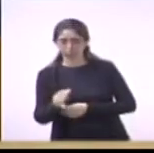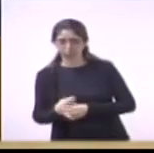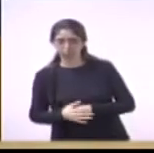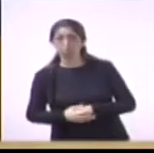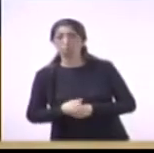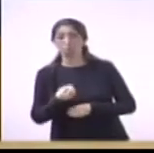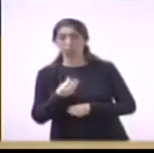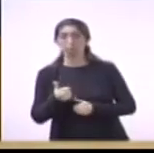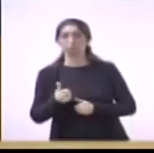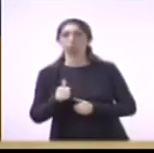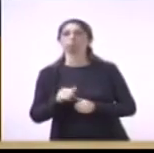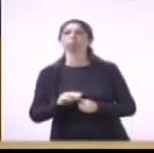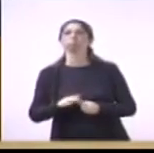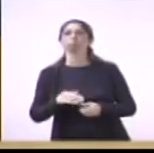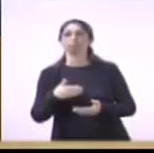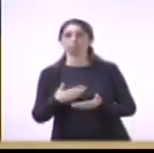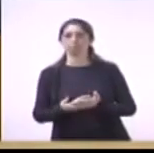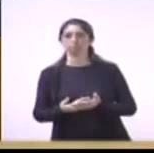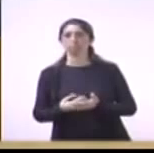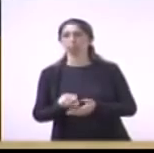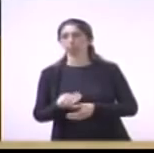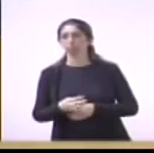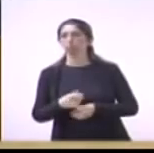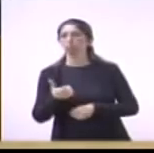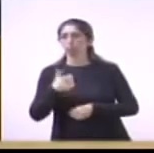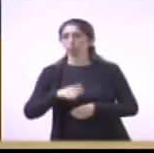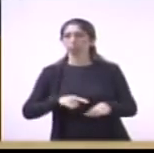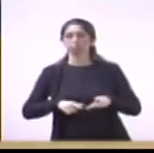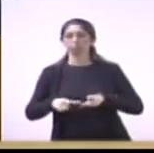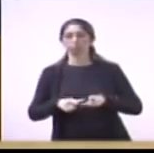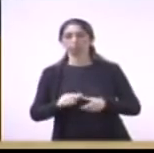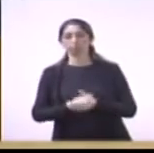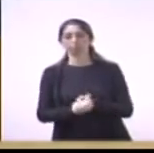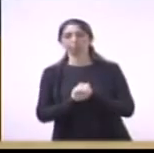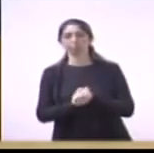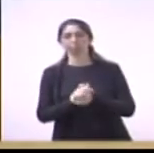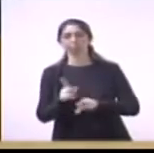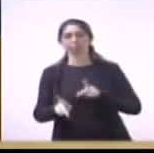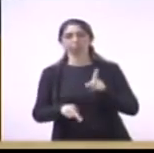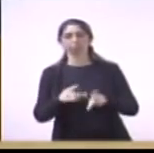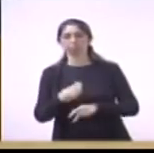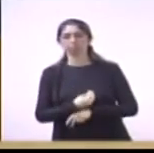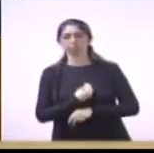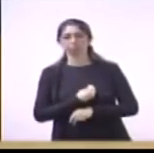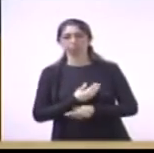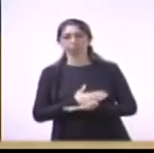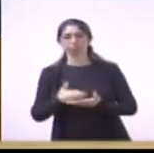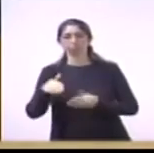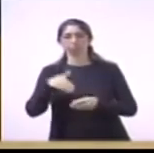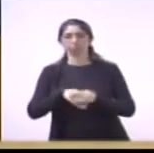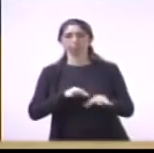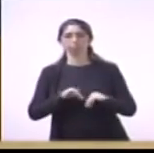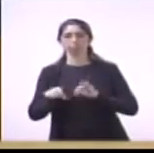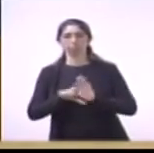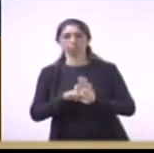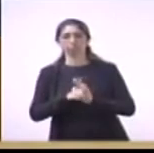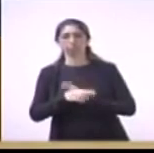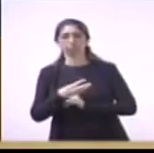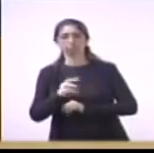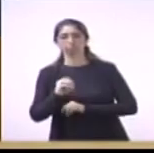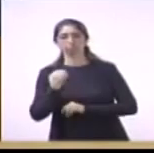for bom, nós vamos continuar trabalhando. Então, parabéns a todos vocês, tá? E a população presente. Em votação, o projeto de lei